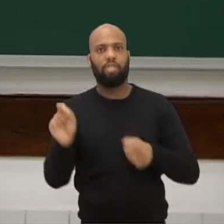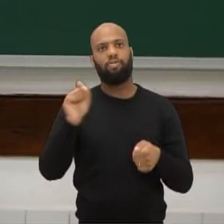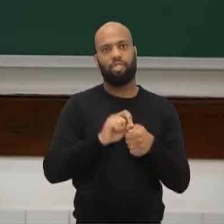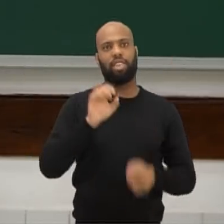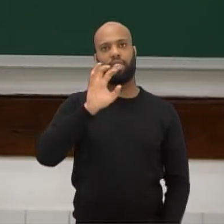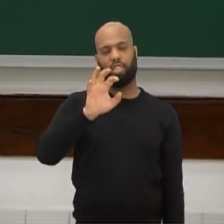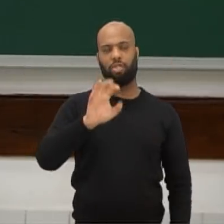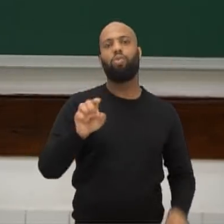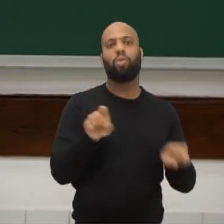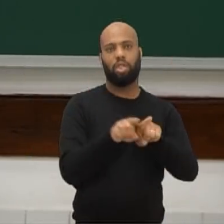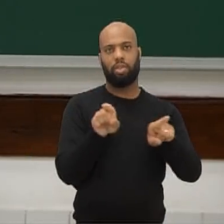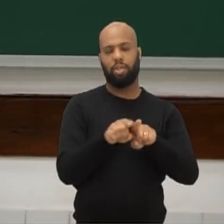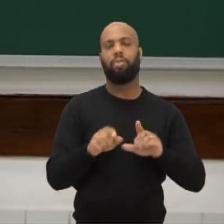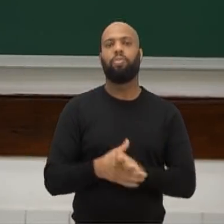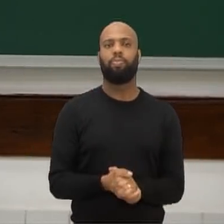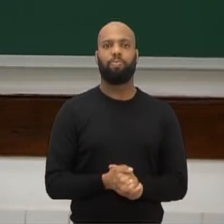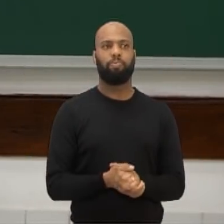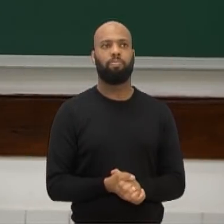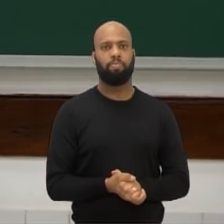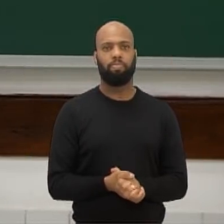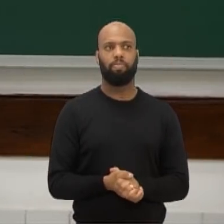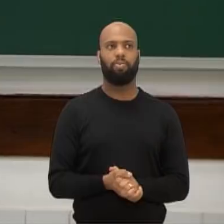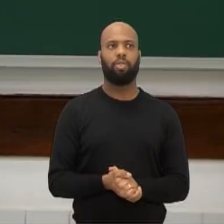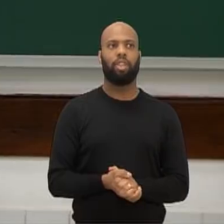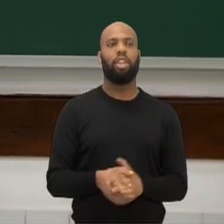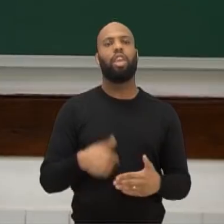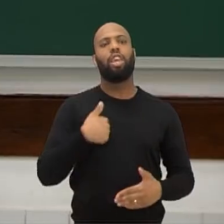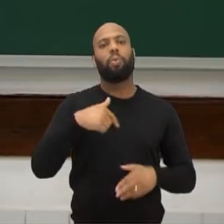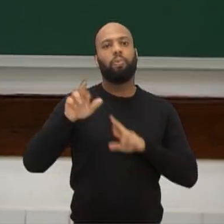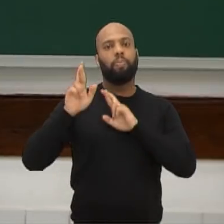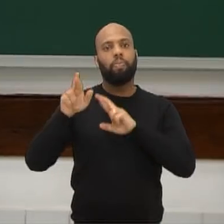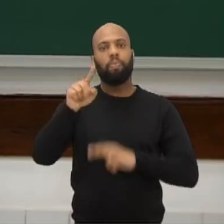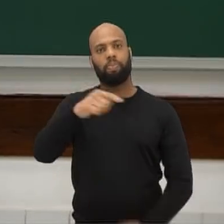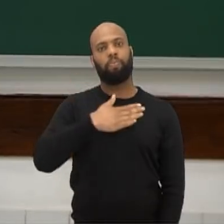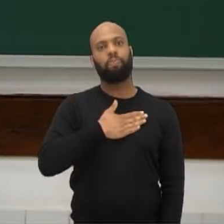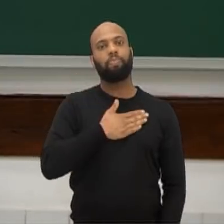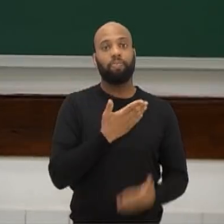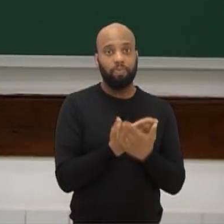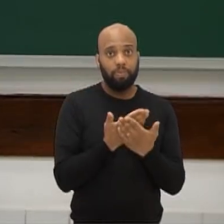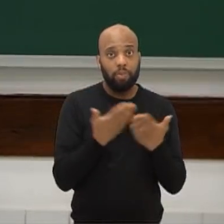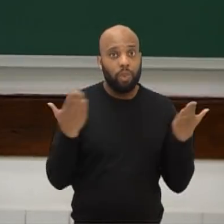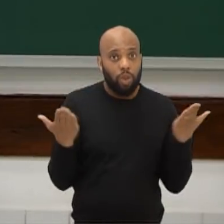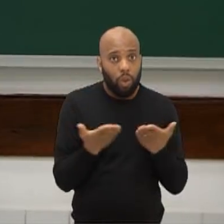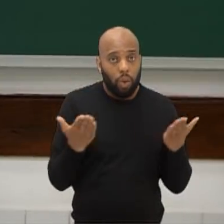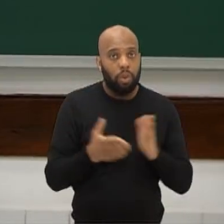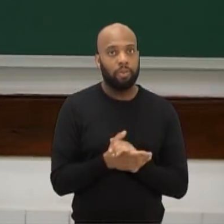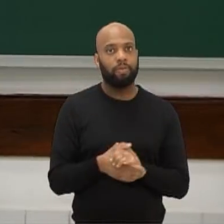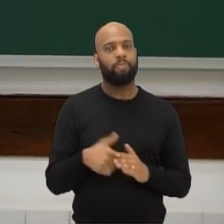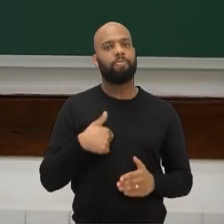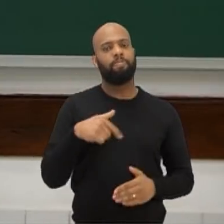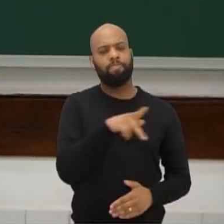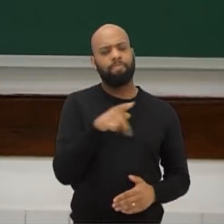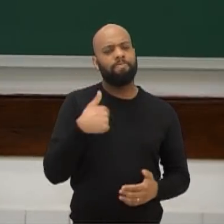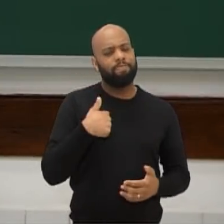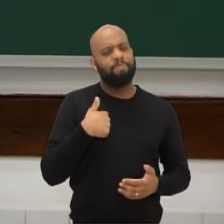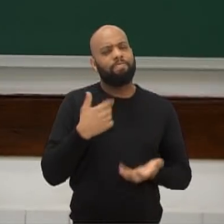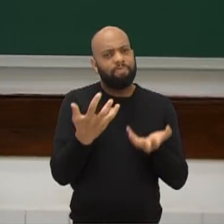é girada ali, ela é rotacionada. Então, esperamos que tenham gostado aí da aula de hoje. O professor gostaria